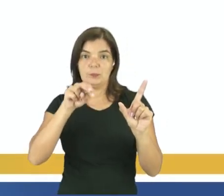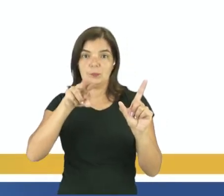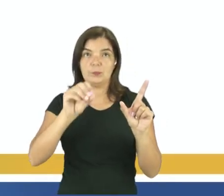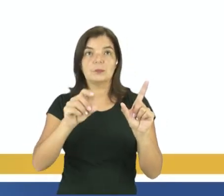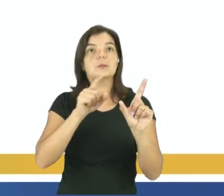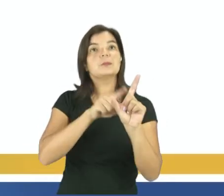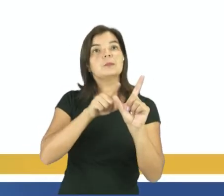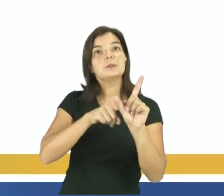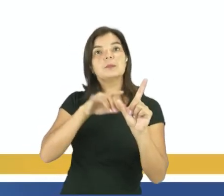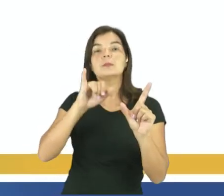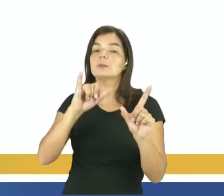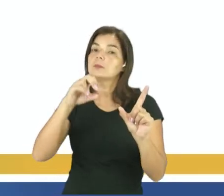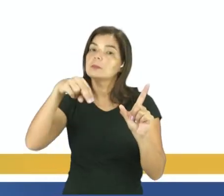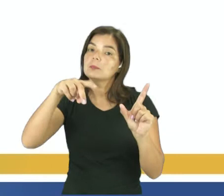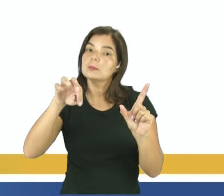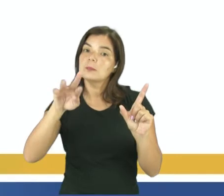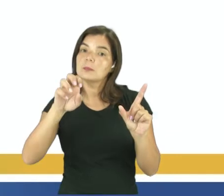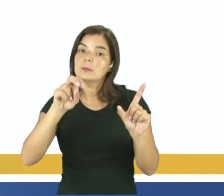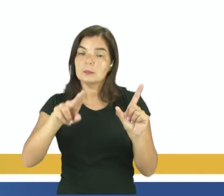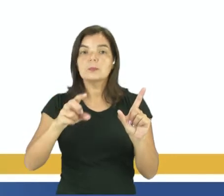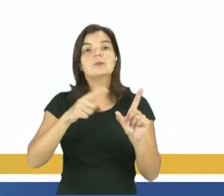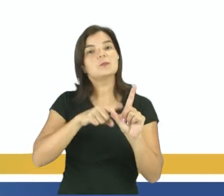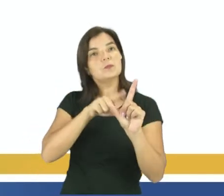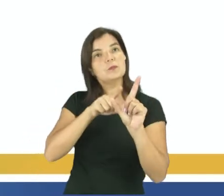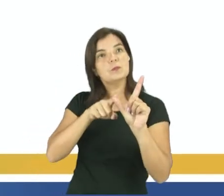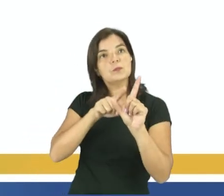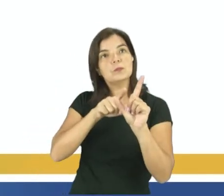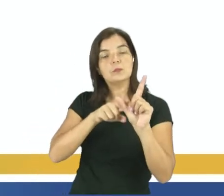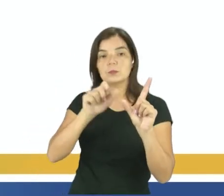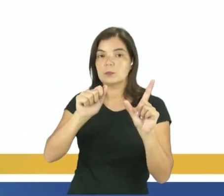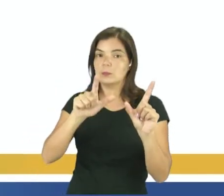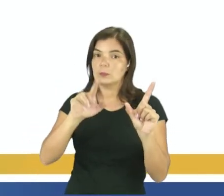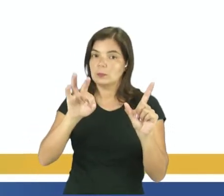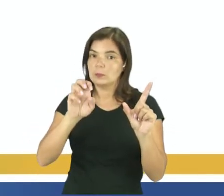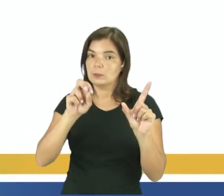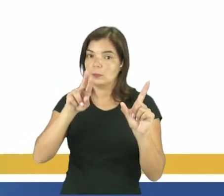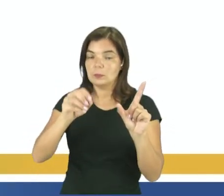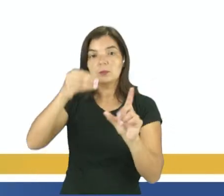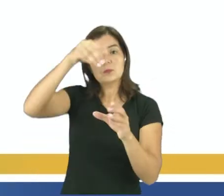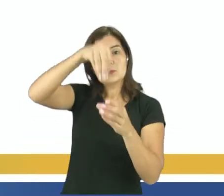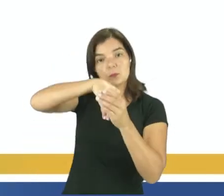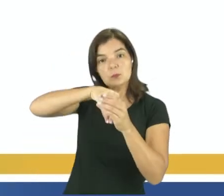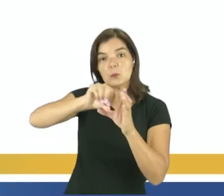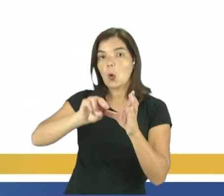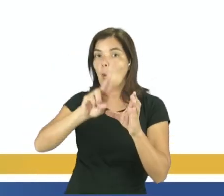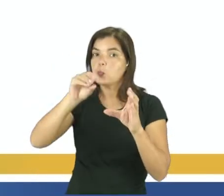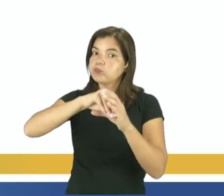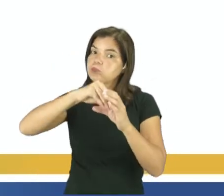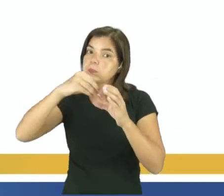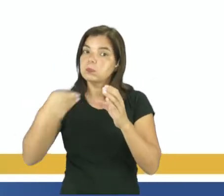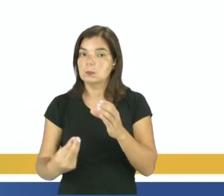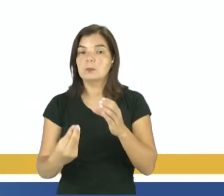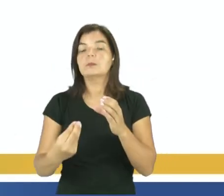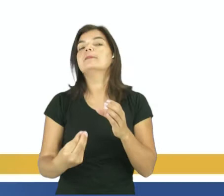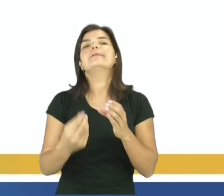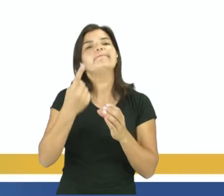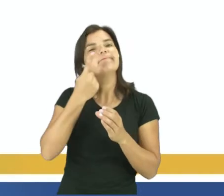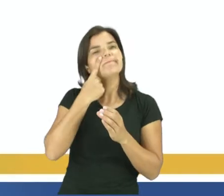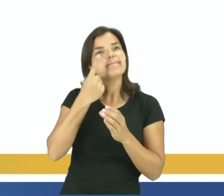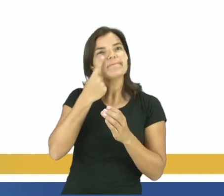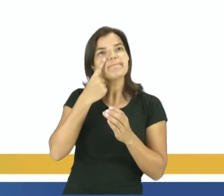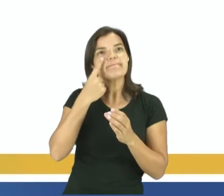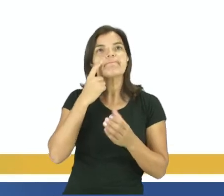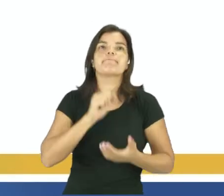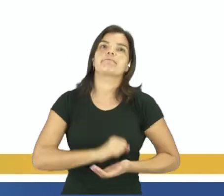e externos. Eu tenho, então, a categoria alterno, e eles podem ser internos ou externos. Então, preste